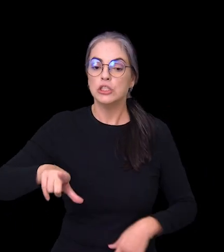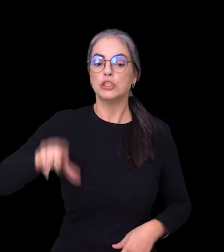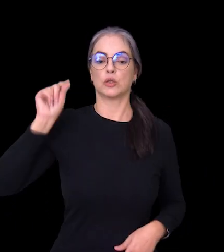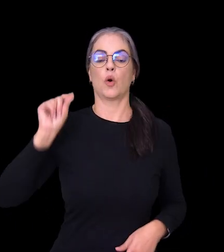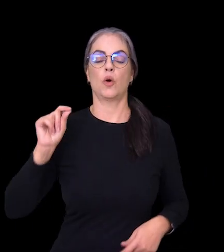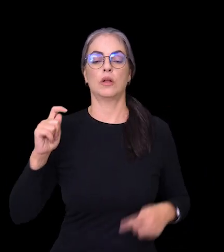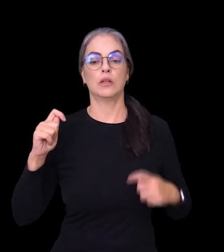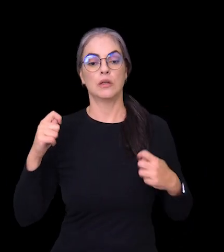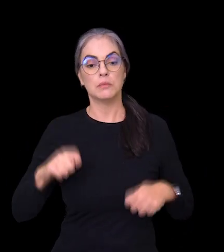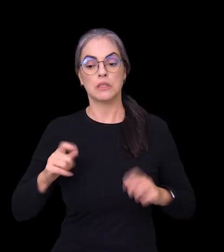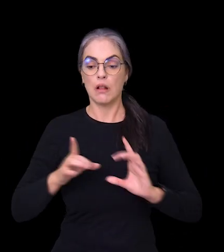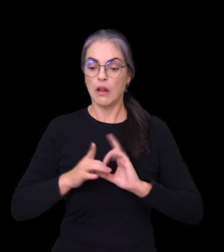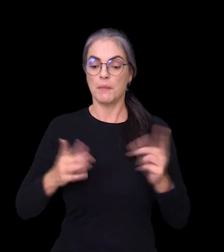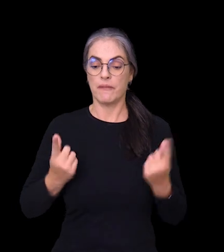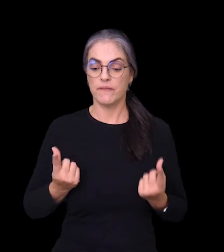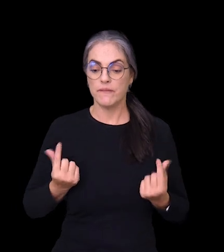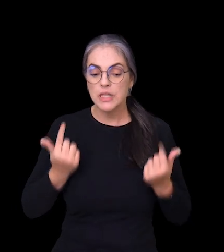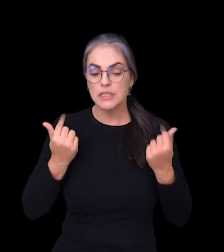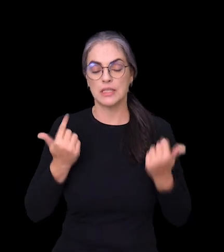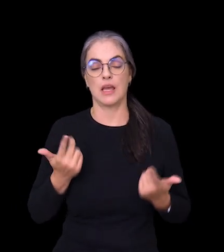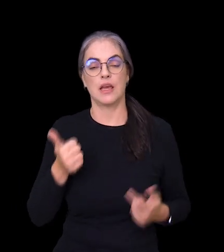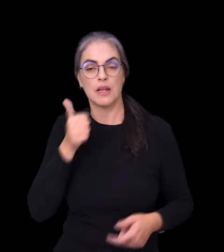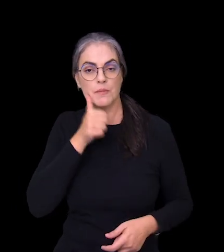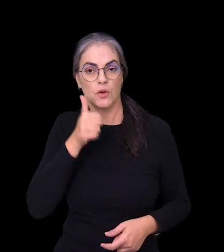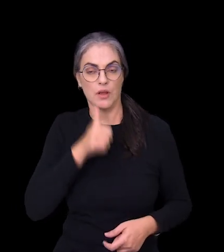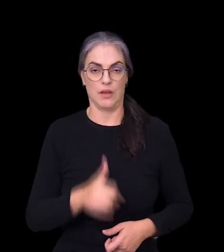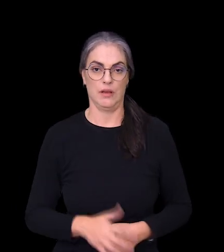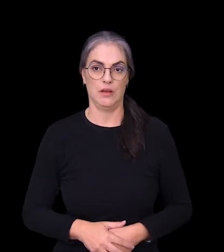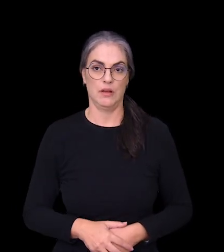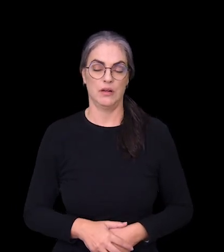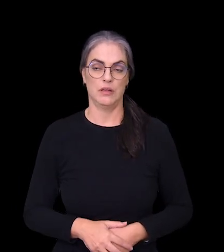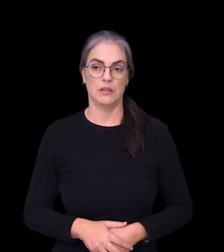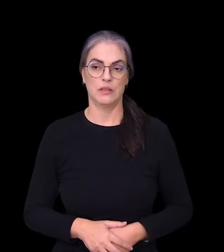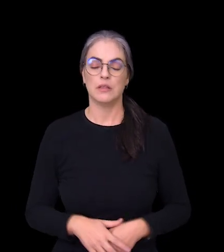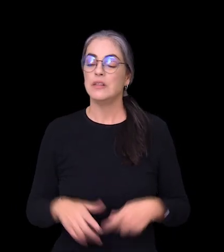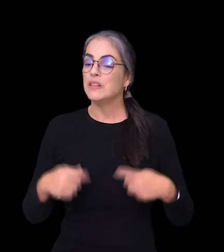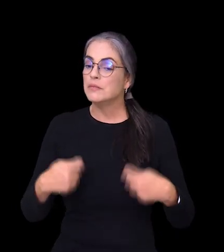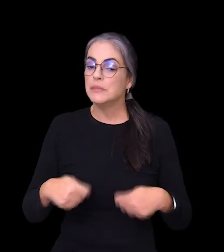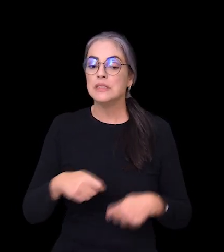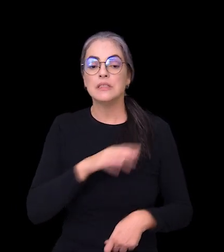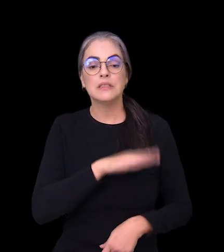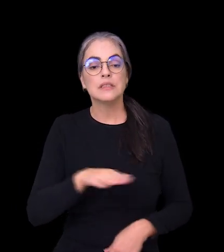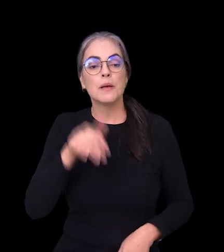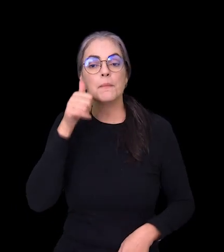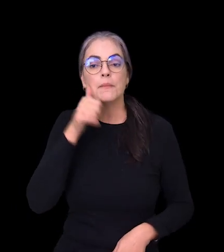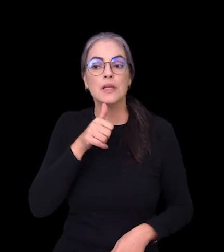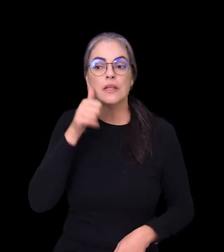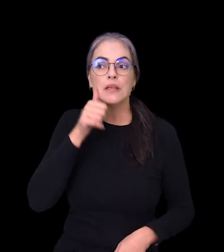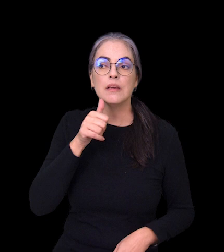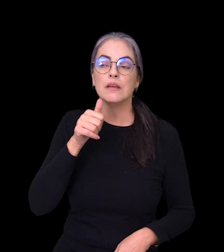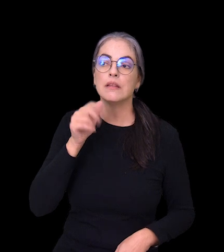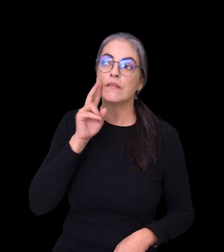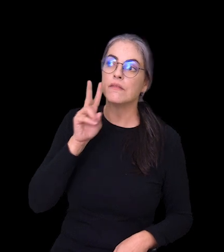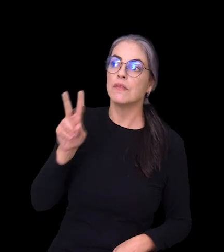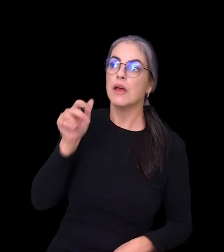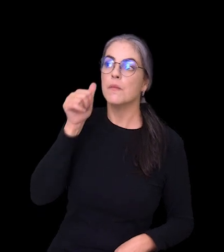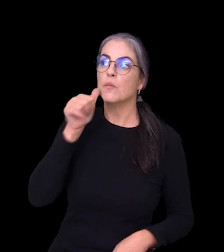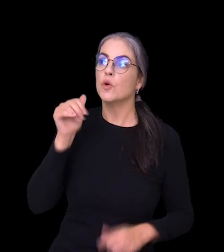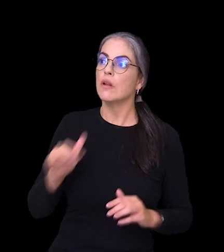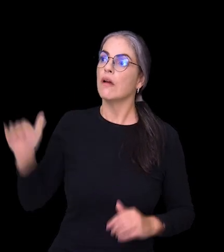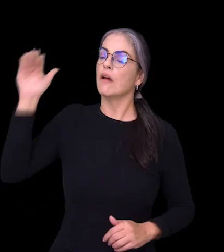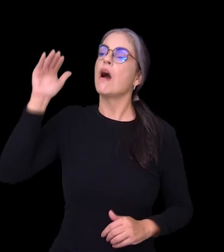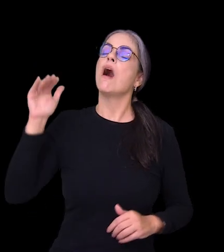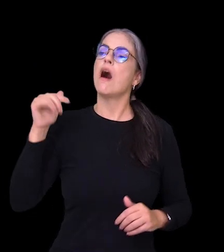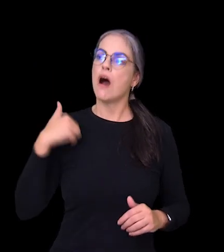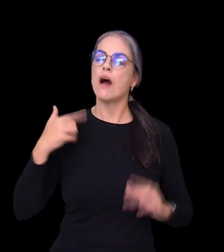autonomia econômica. As meninas precisam ter como inspirações os referenciais de mulheres que têm autonomia,